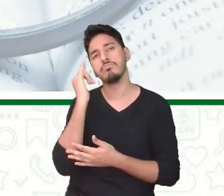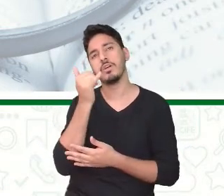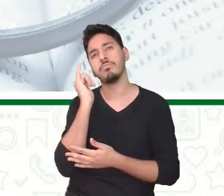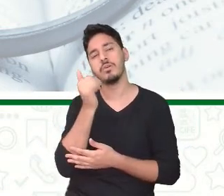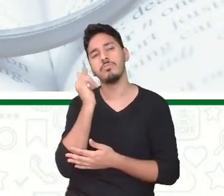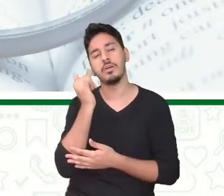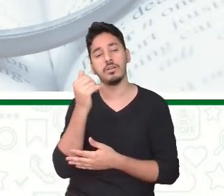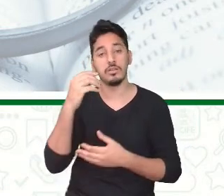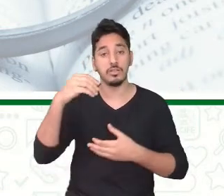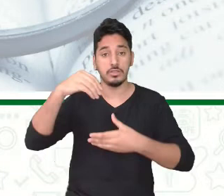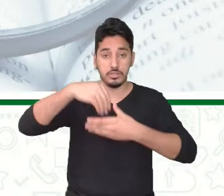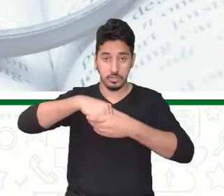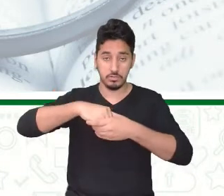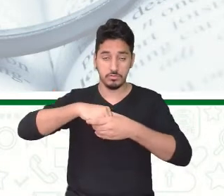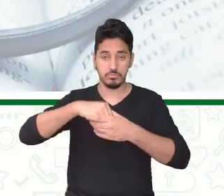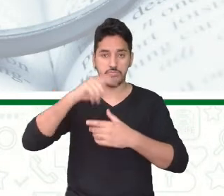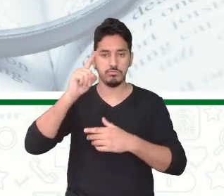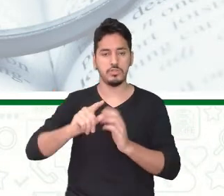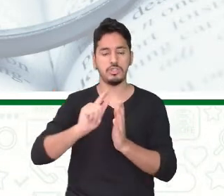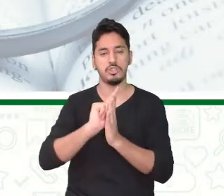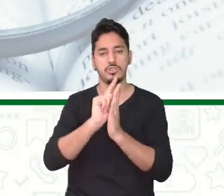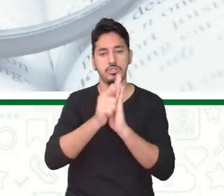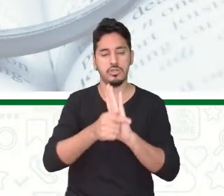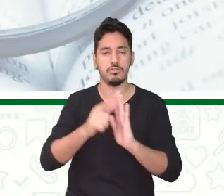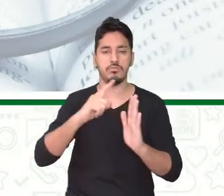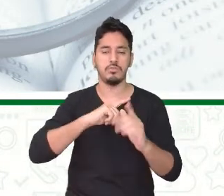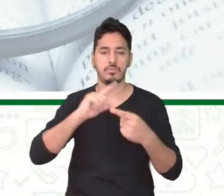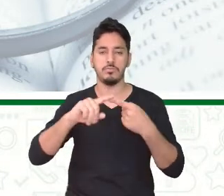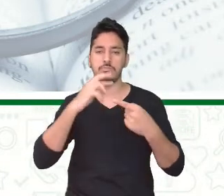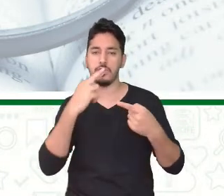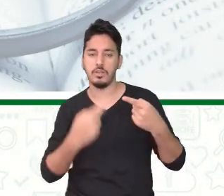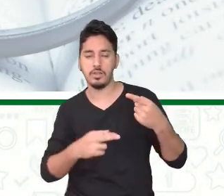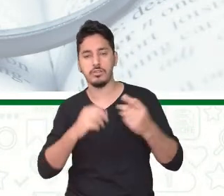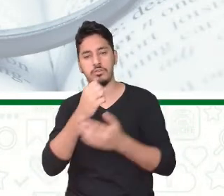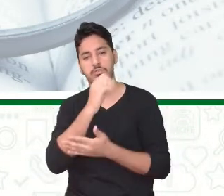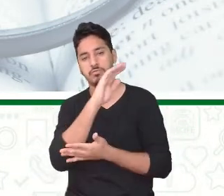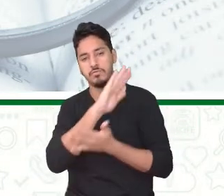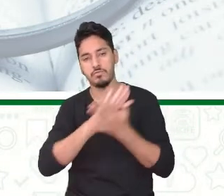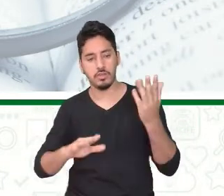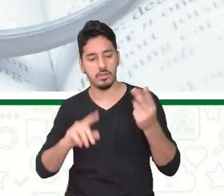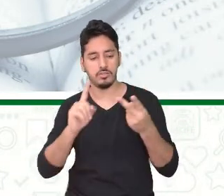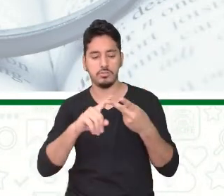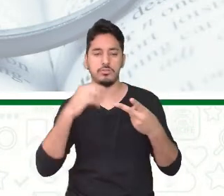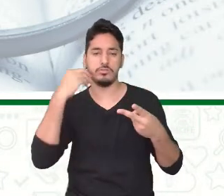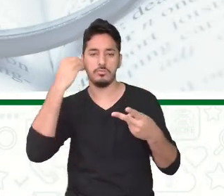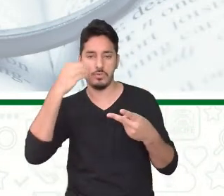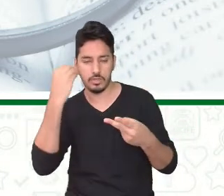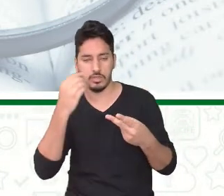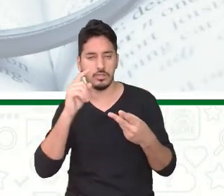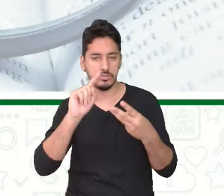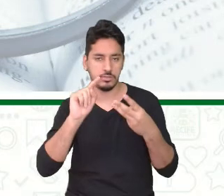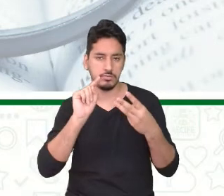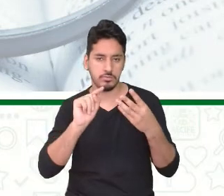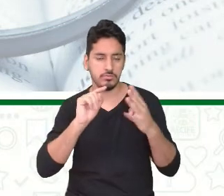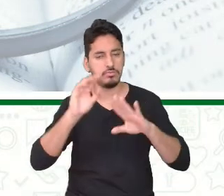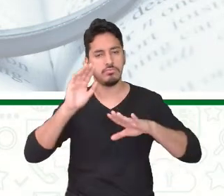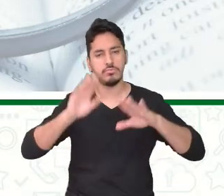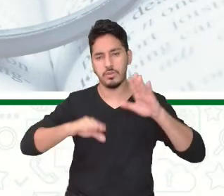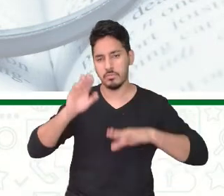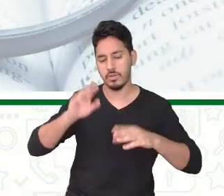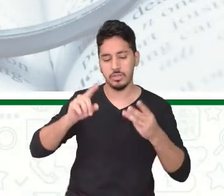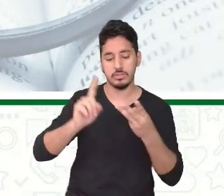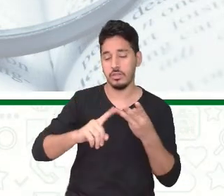dentro desse gênero, a gente tem relato de viagem, relato de experiência, certo? Depende de